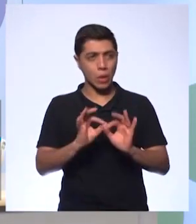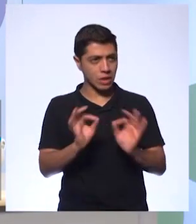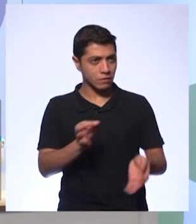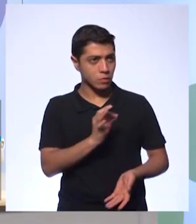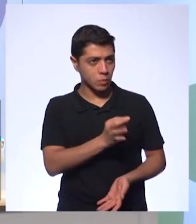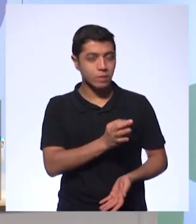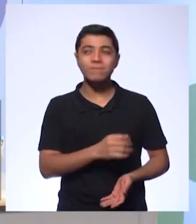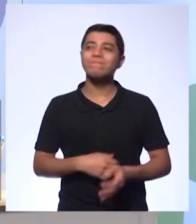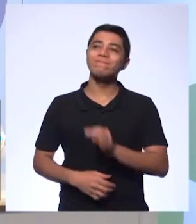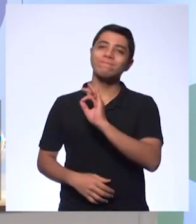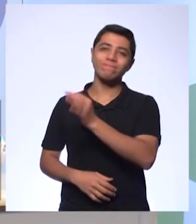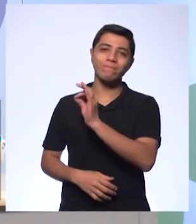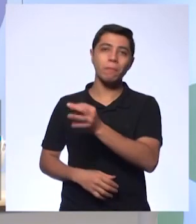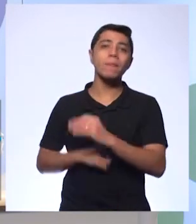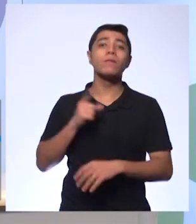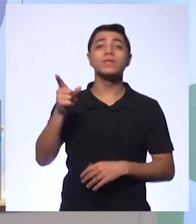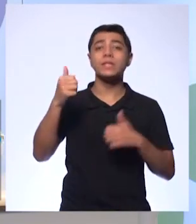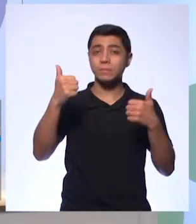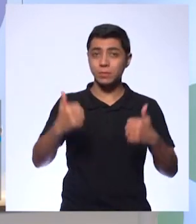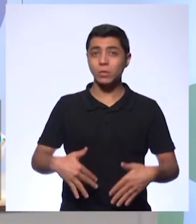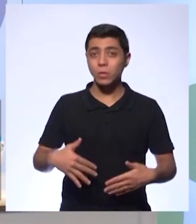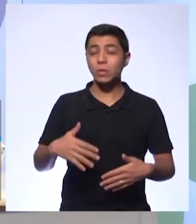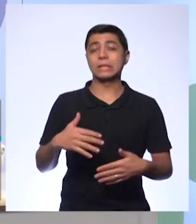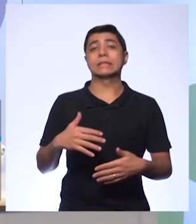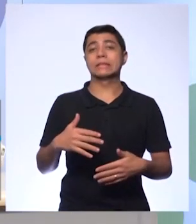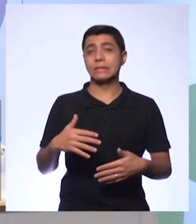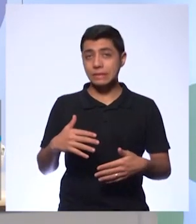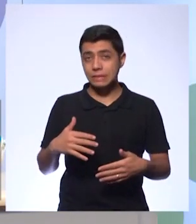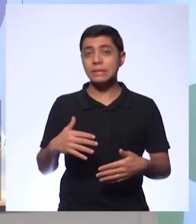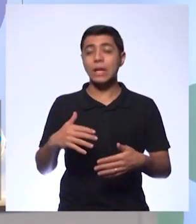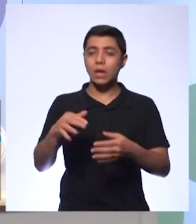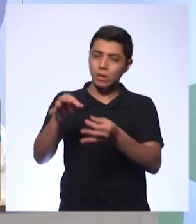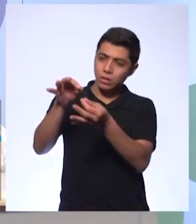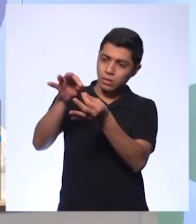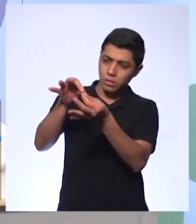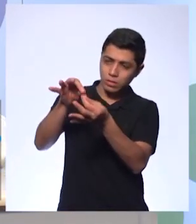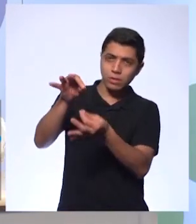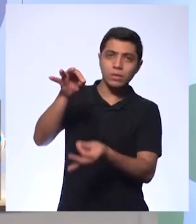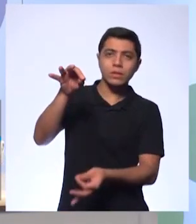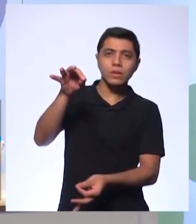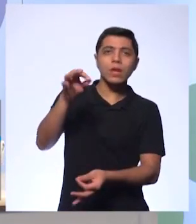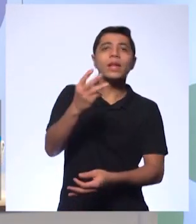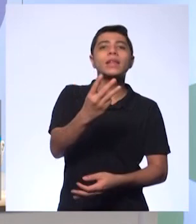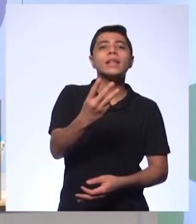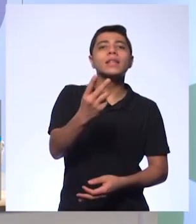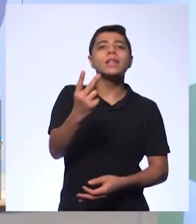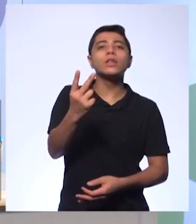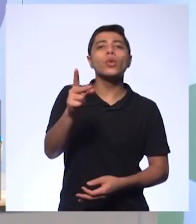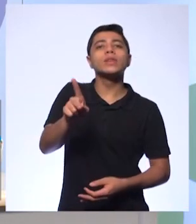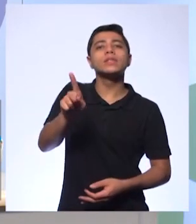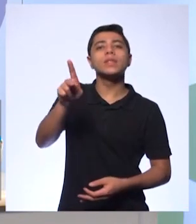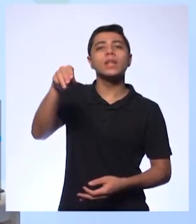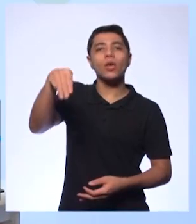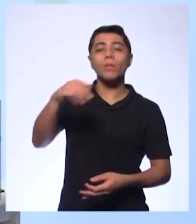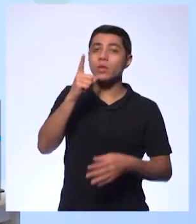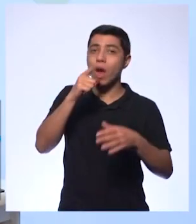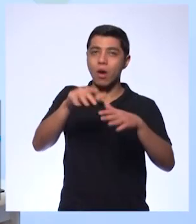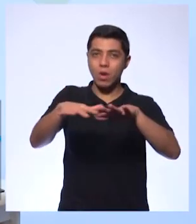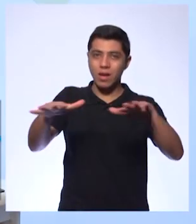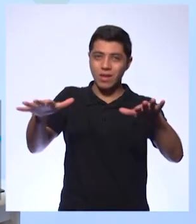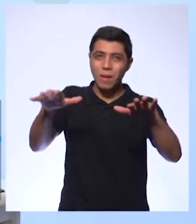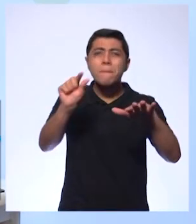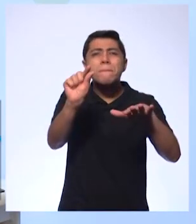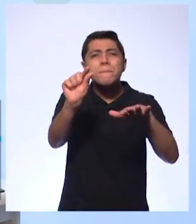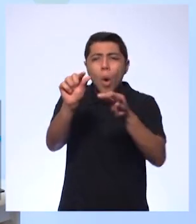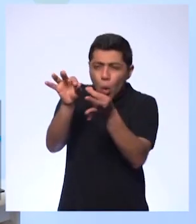muito próximo da ilha e foi raso, né, 32 quilômetros só de profundidade, isso faz com que ele seja mais violento? E pior ainda,